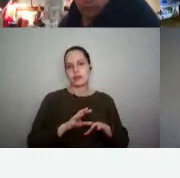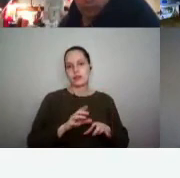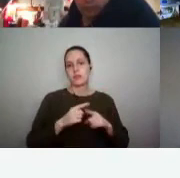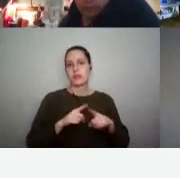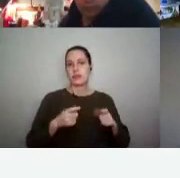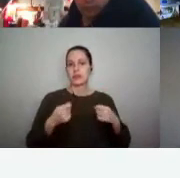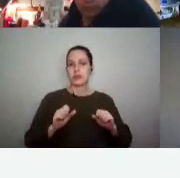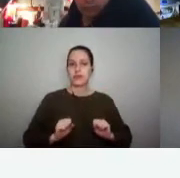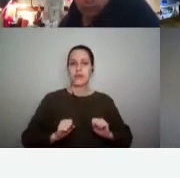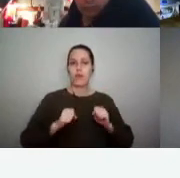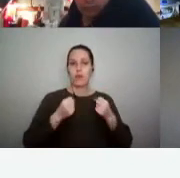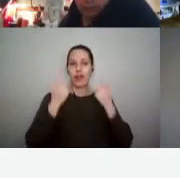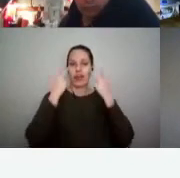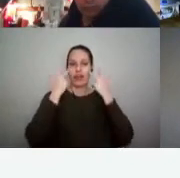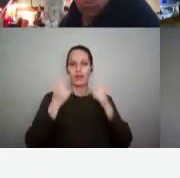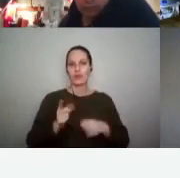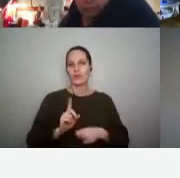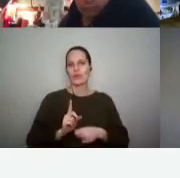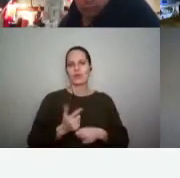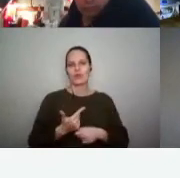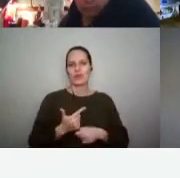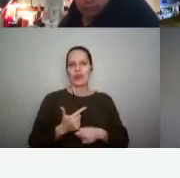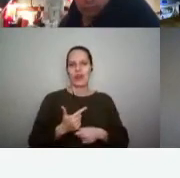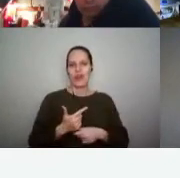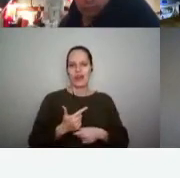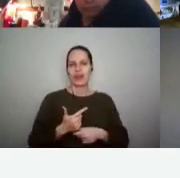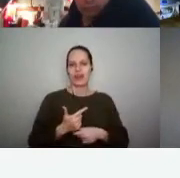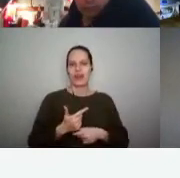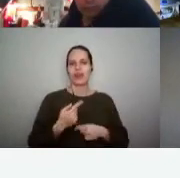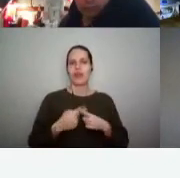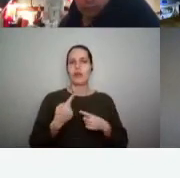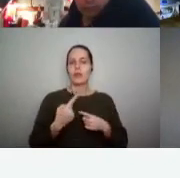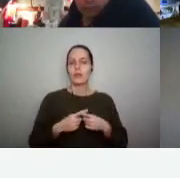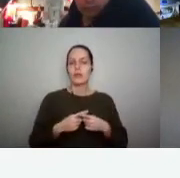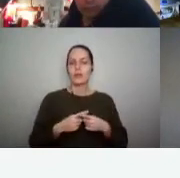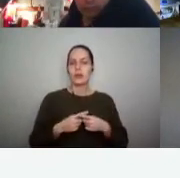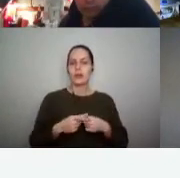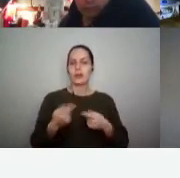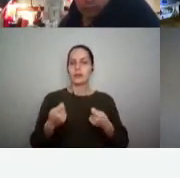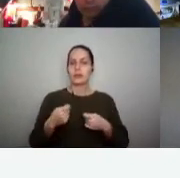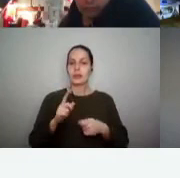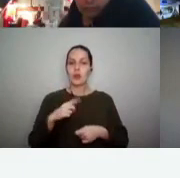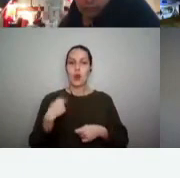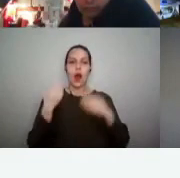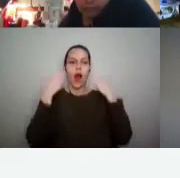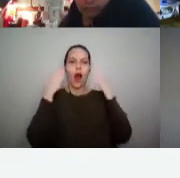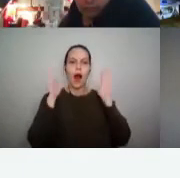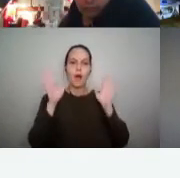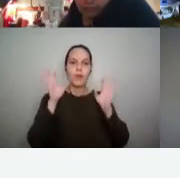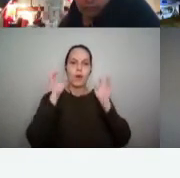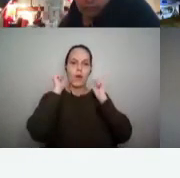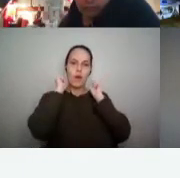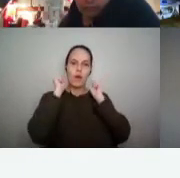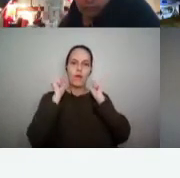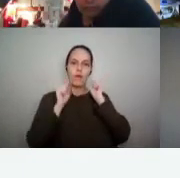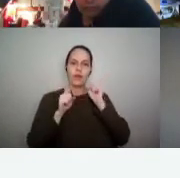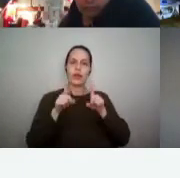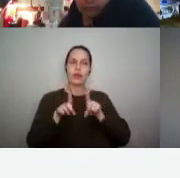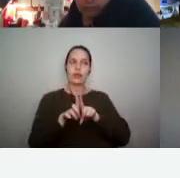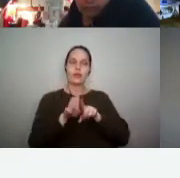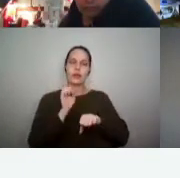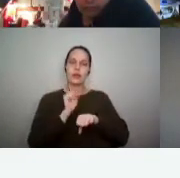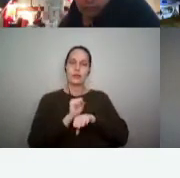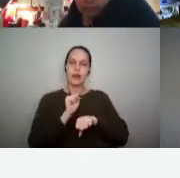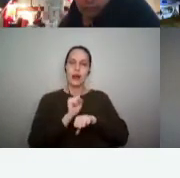não vai se dar naturalmente, né? Porque ela envolve uma condição da escuta, uma condição da espera, mas ela não pode